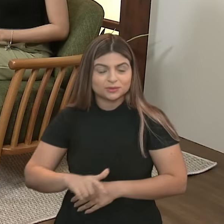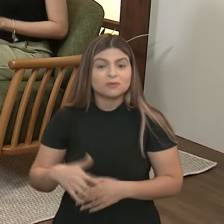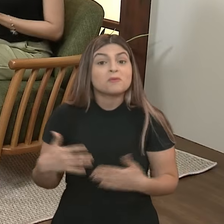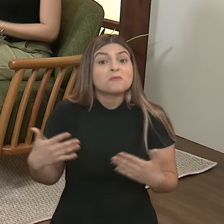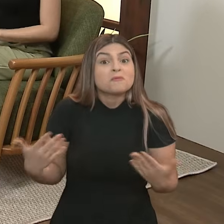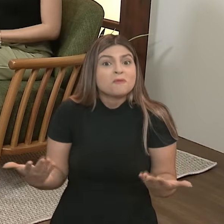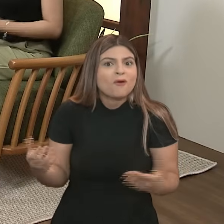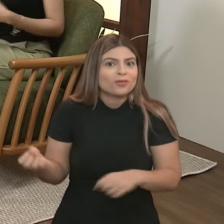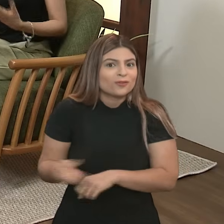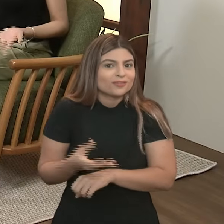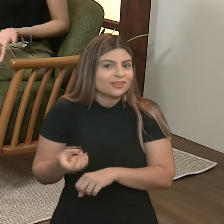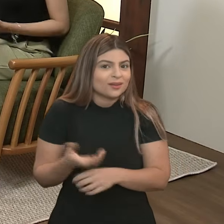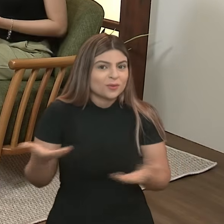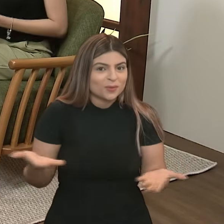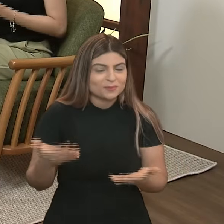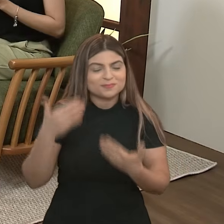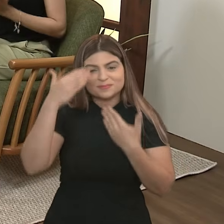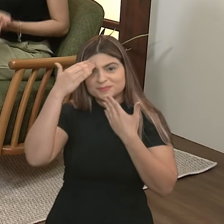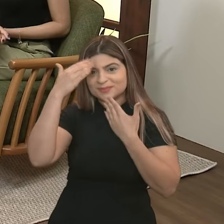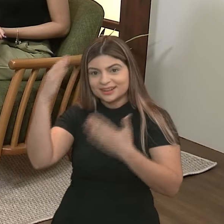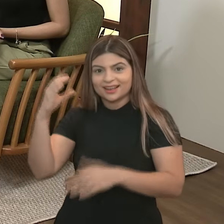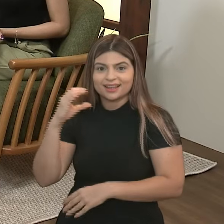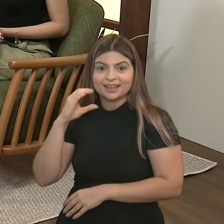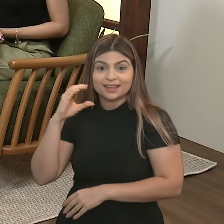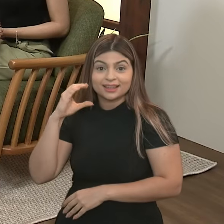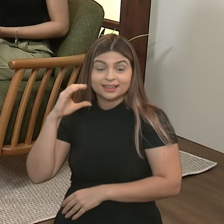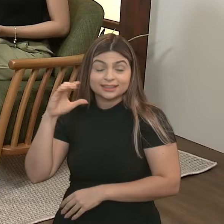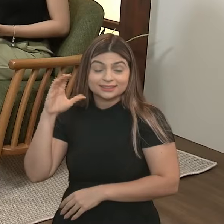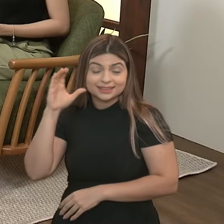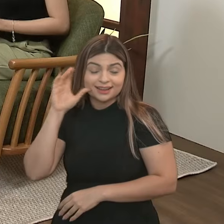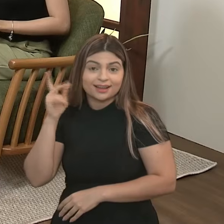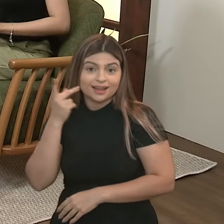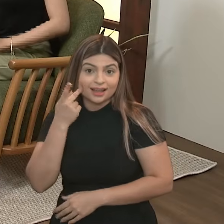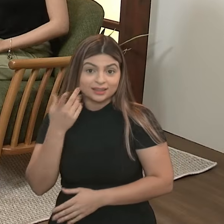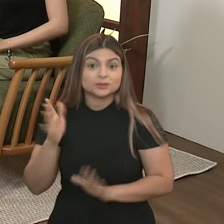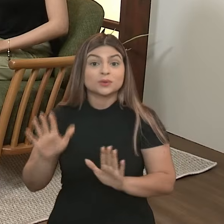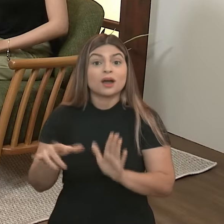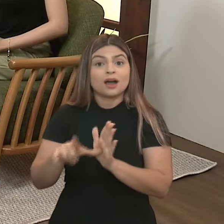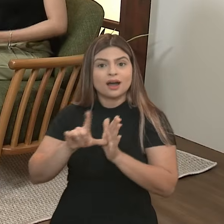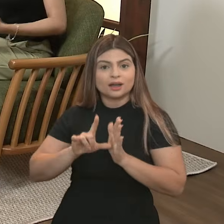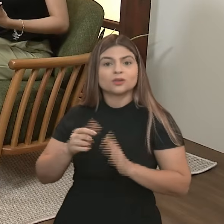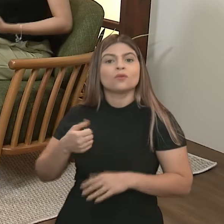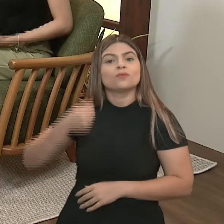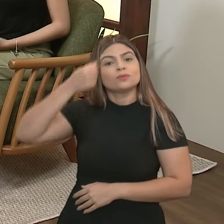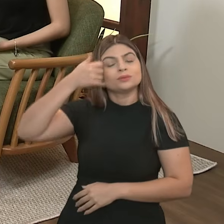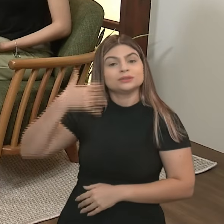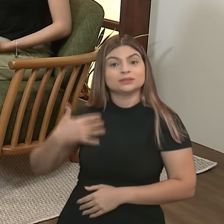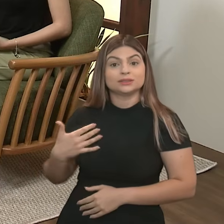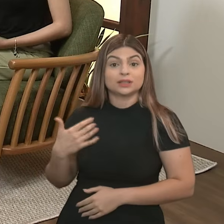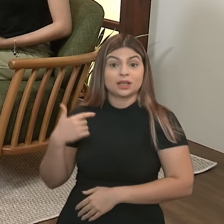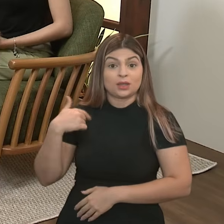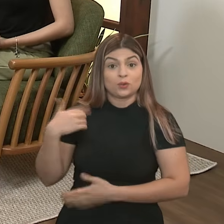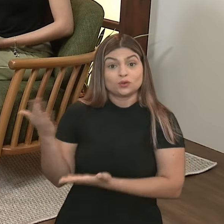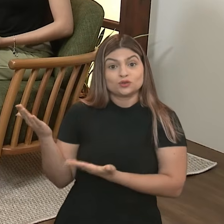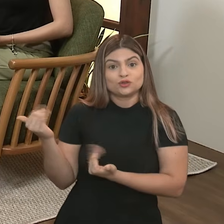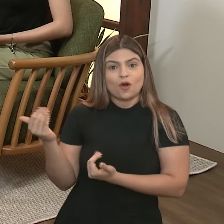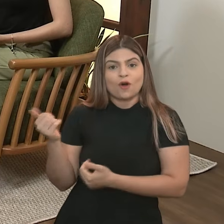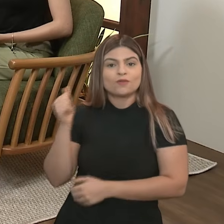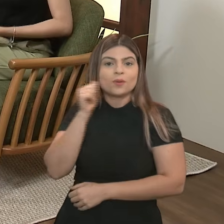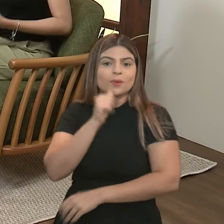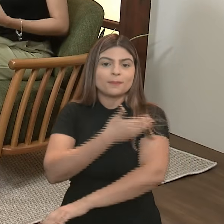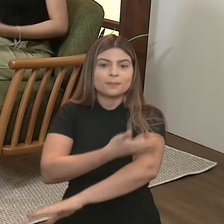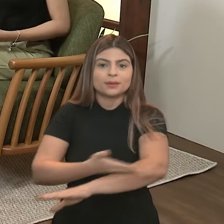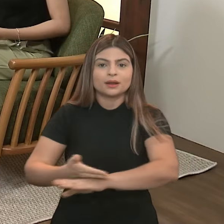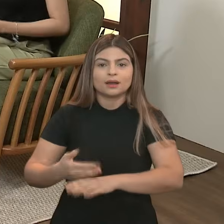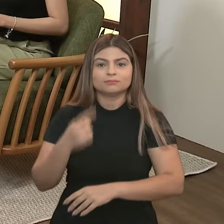as novidades de hoje? Muito obrigada, Cássio. Antes de trazer essas atualizações, eu vou fazer minha autodescrição. Sou uma jovem mulher branca, de olhos castanhos